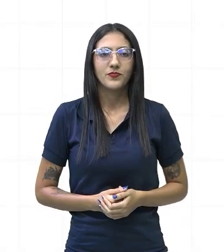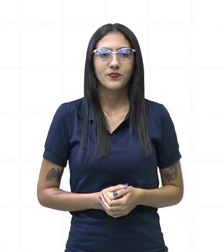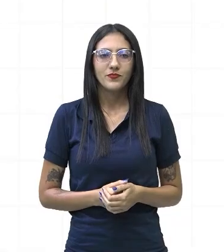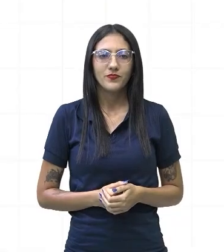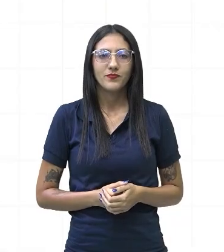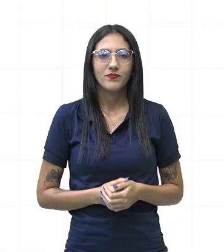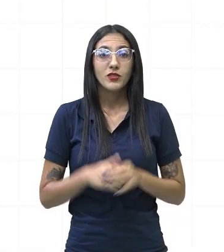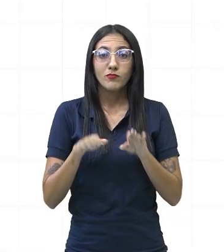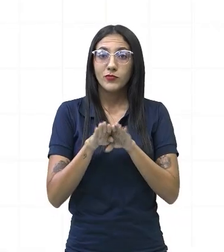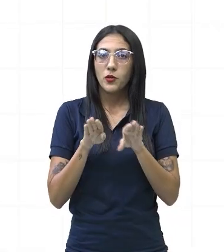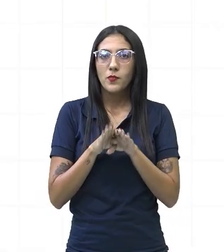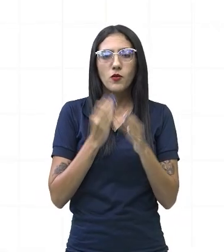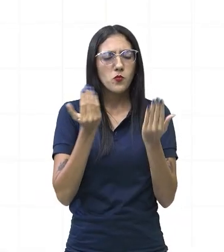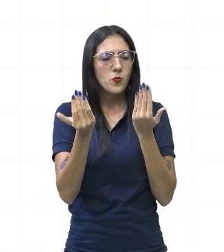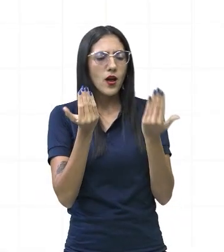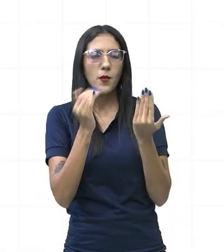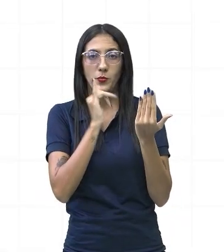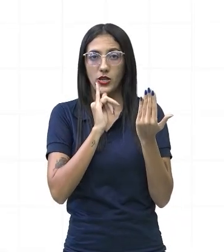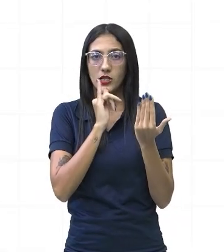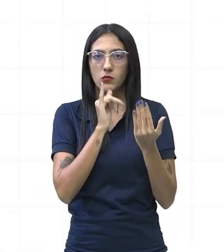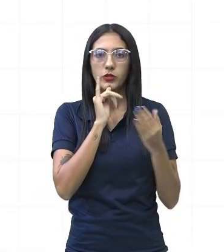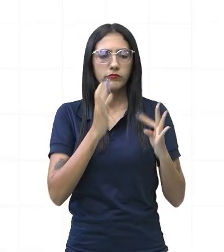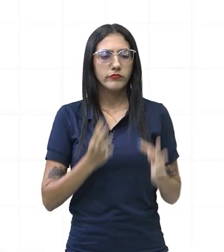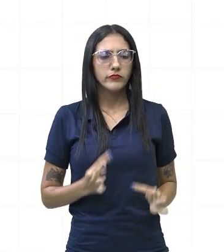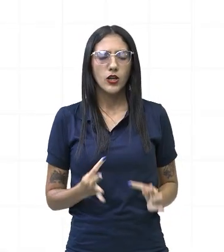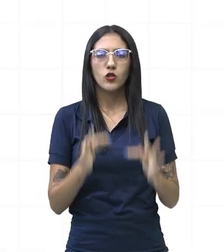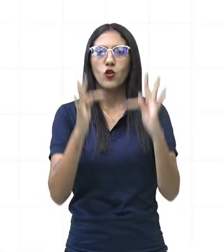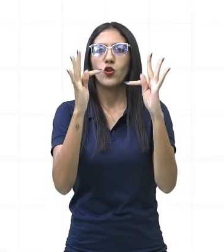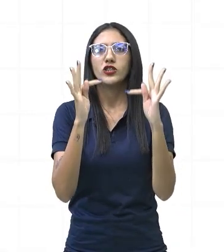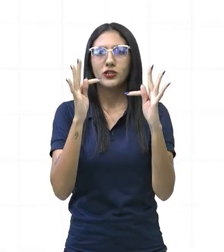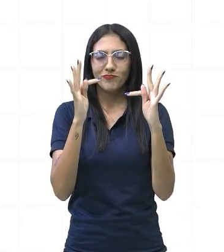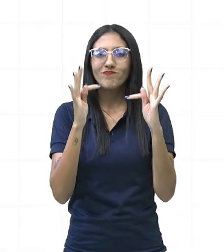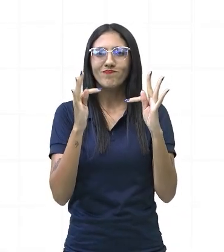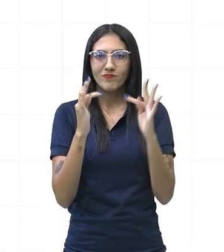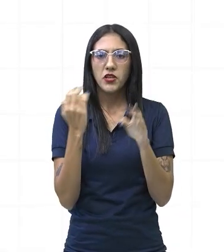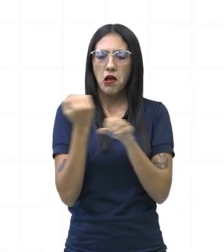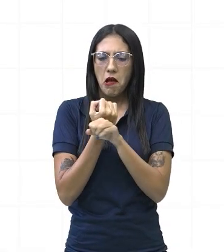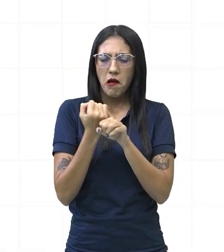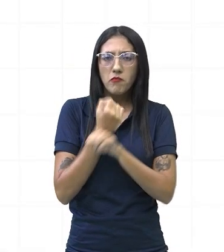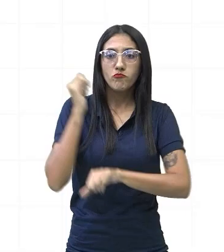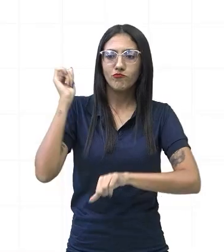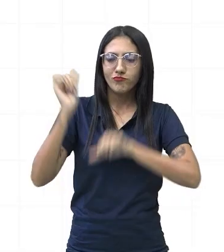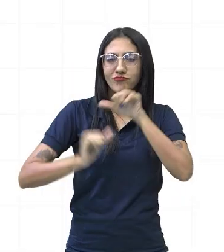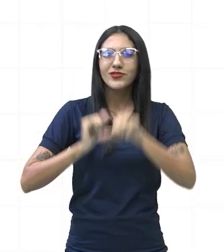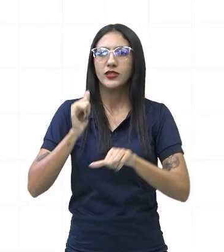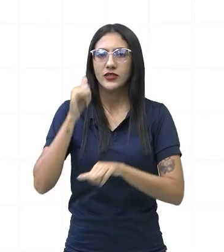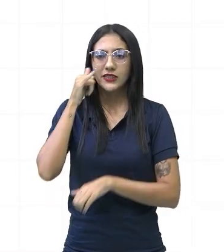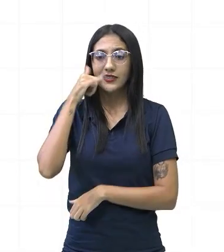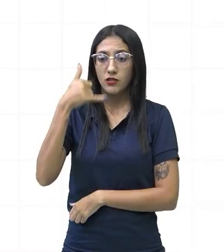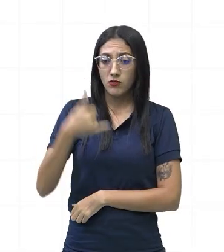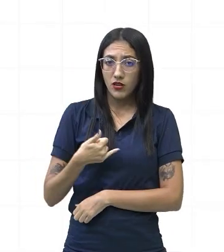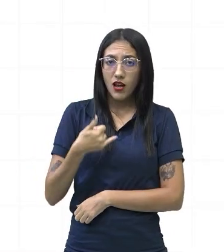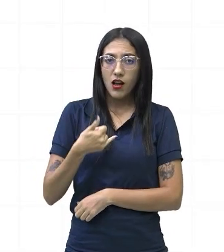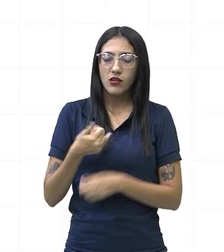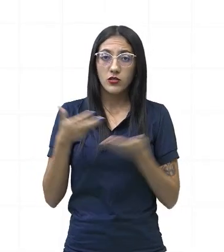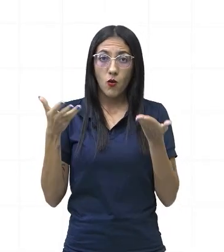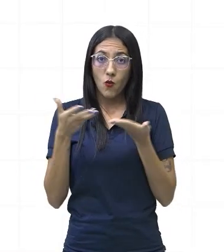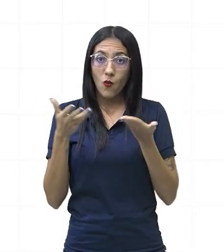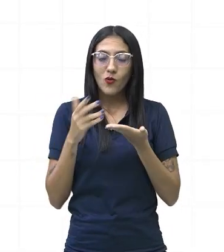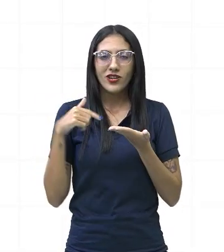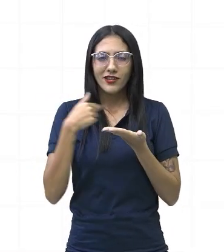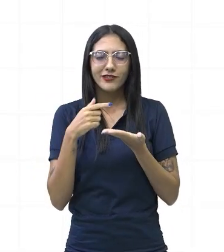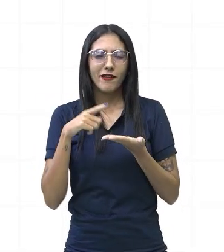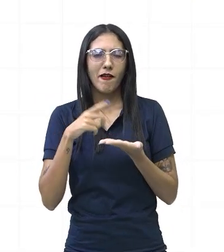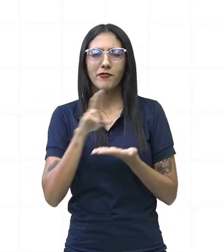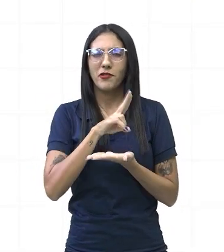pela tecnologia, as diferenças de tempo são enormes. Celulares que hoje chamamos de